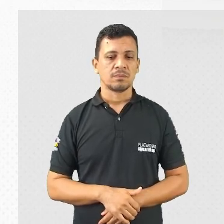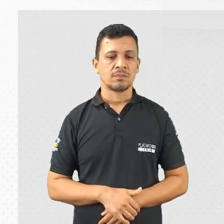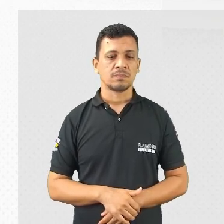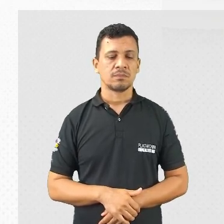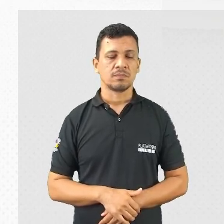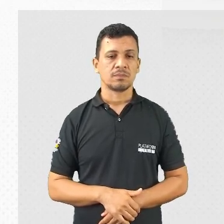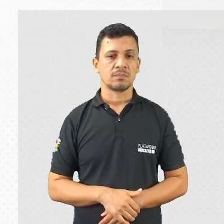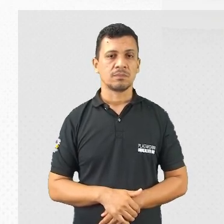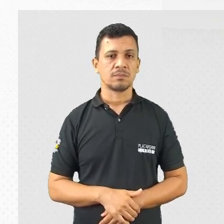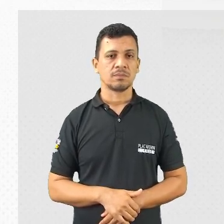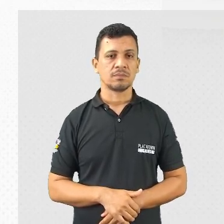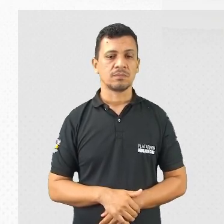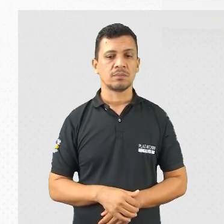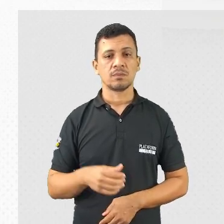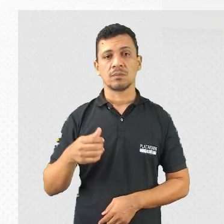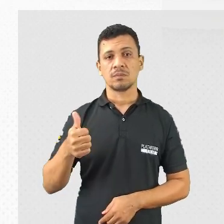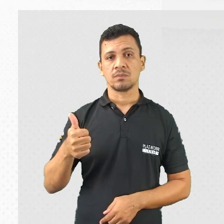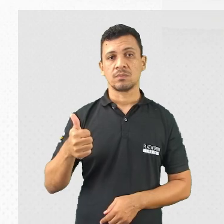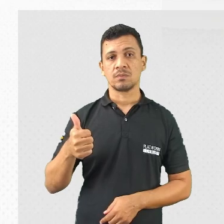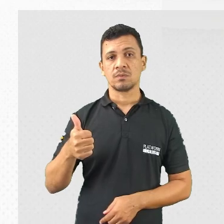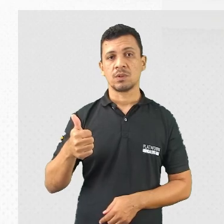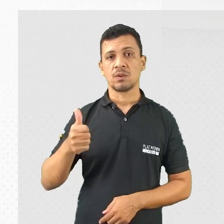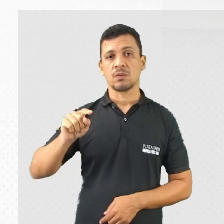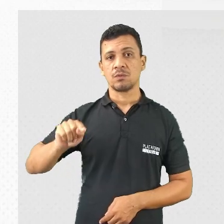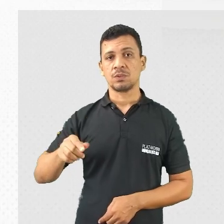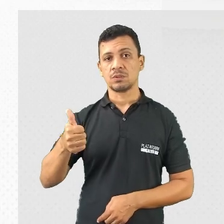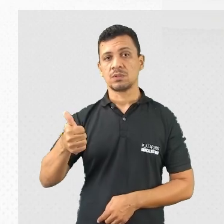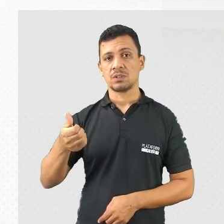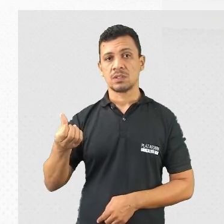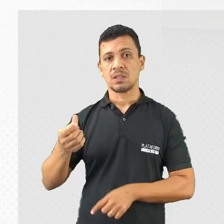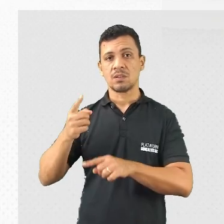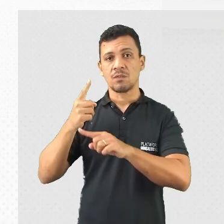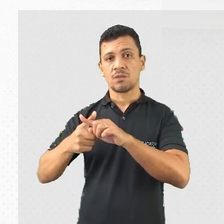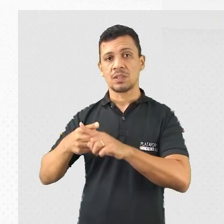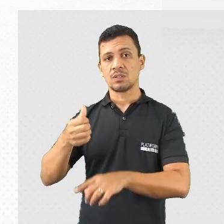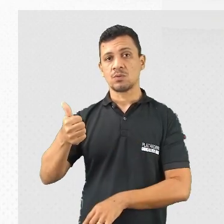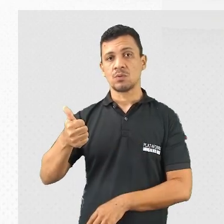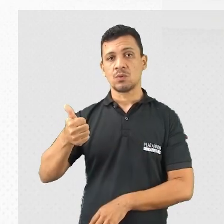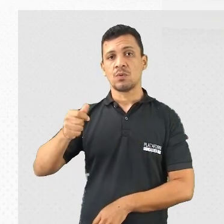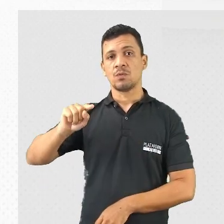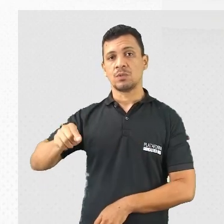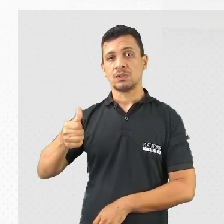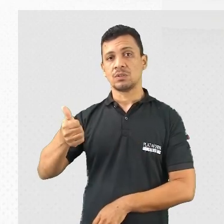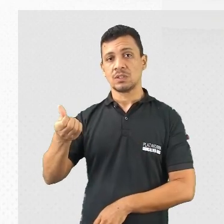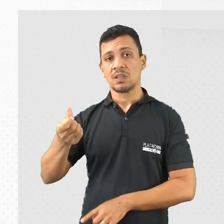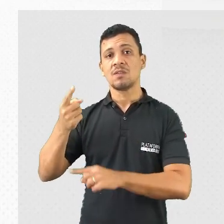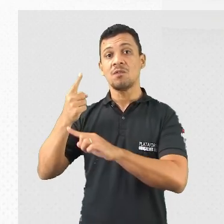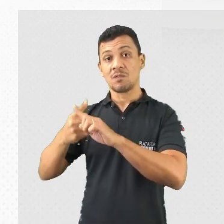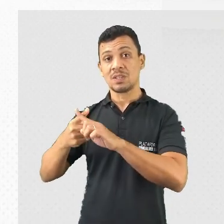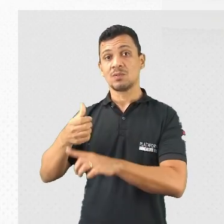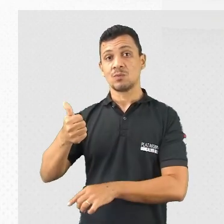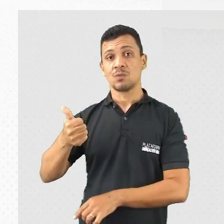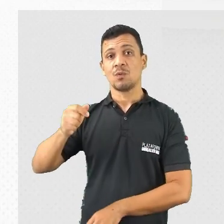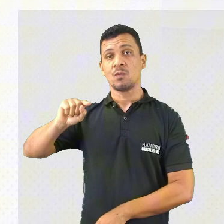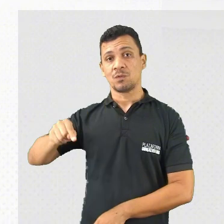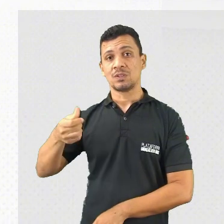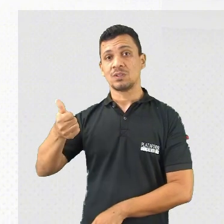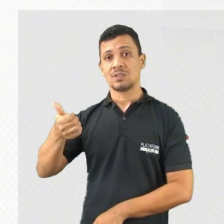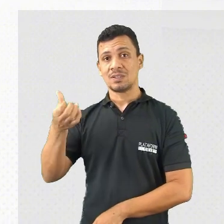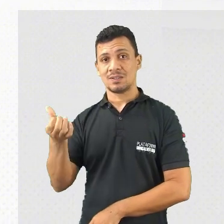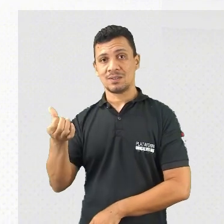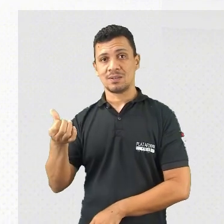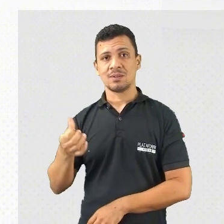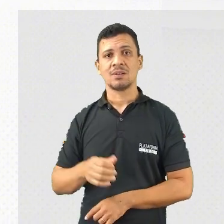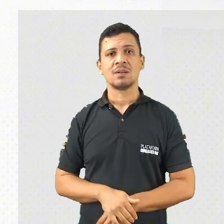1,56. Tá? 1,16 vezes 1,16 vezes 1,16. Tá? Então, teremos